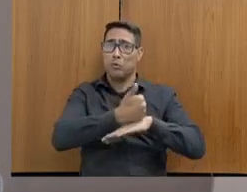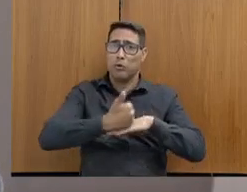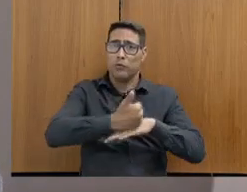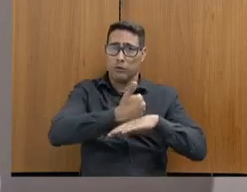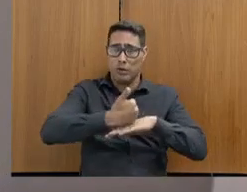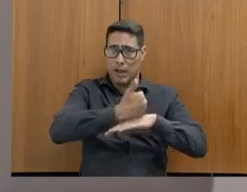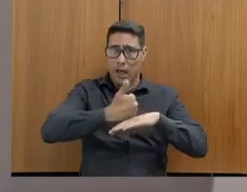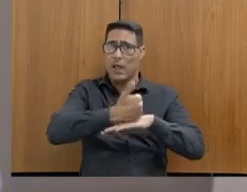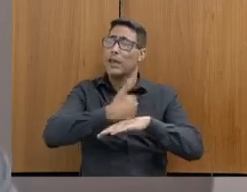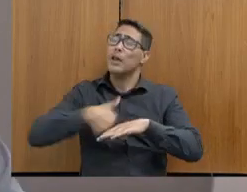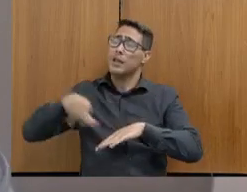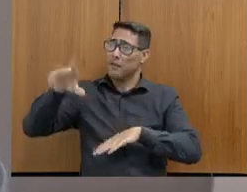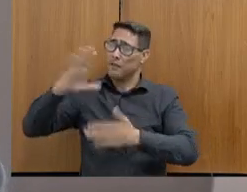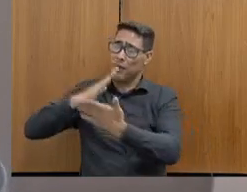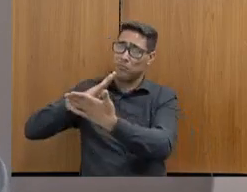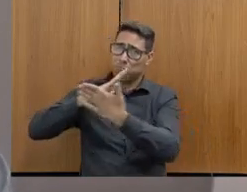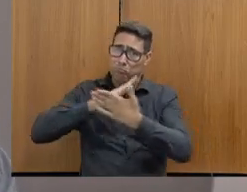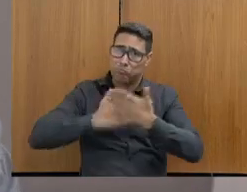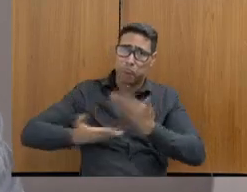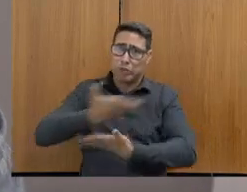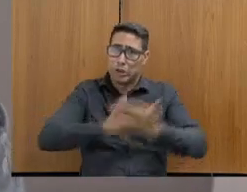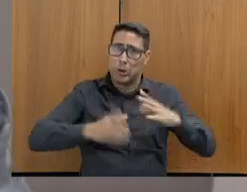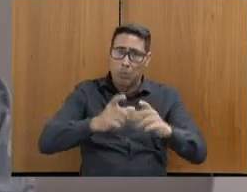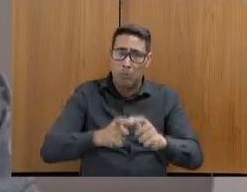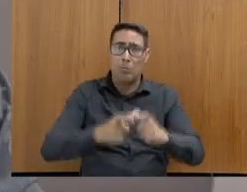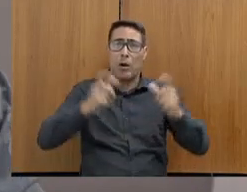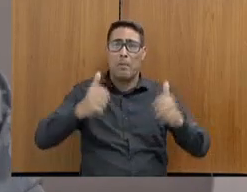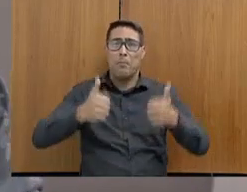venham e fortalecer a segurança pública